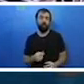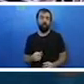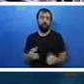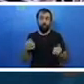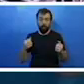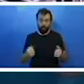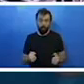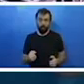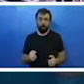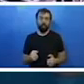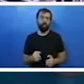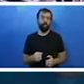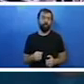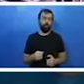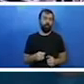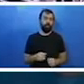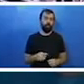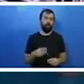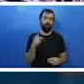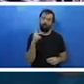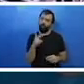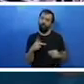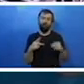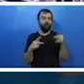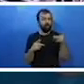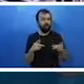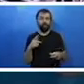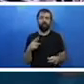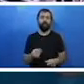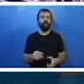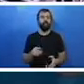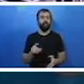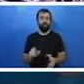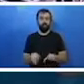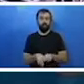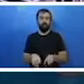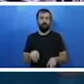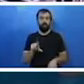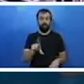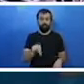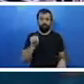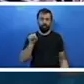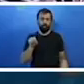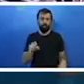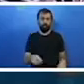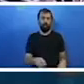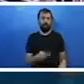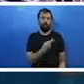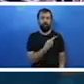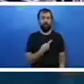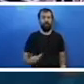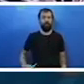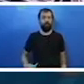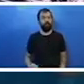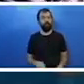principalmente nas urnas. Nós temos o direito de escolher quem nos governa, né? Imagina como era naquela época.